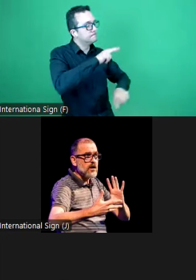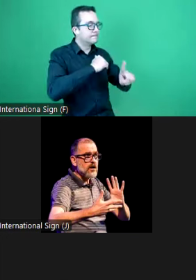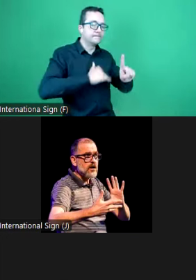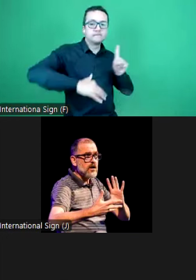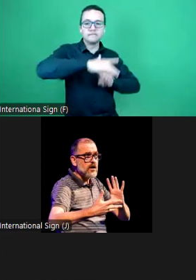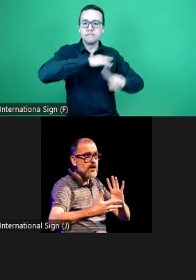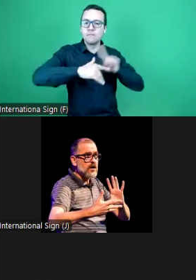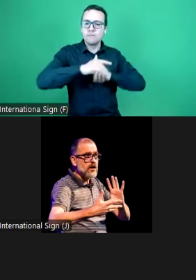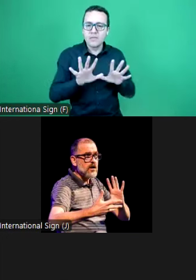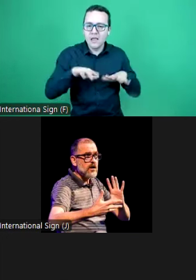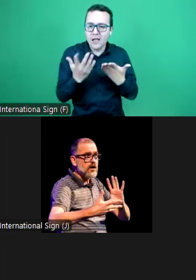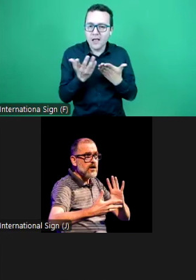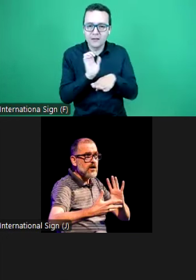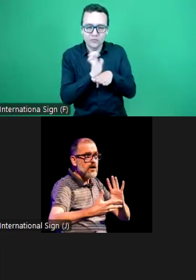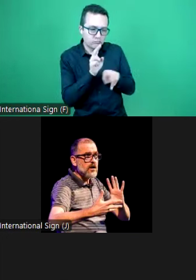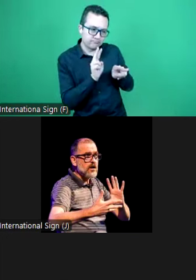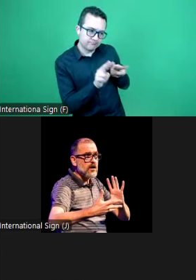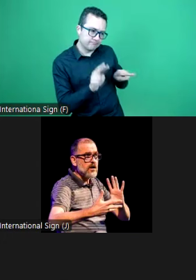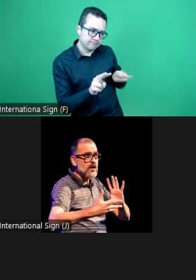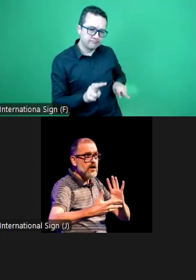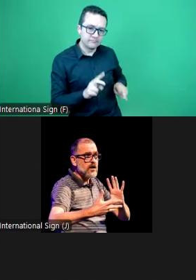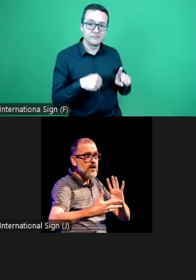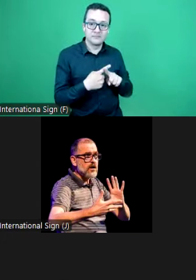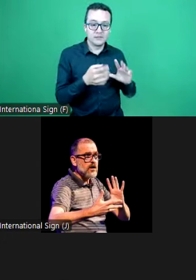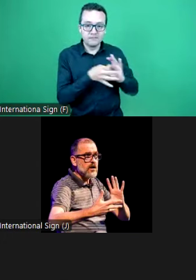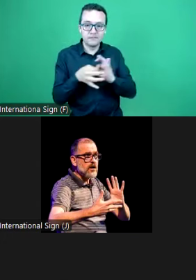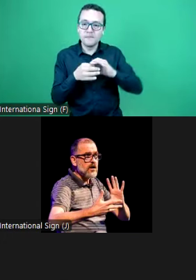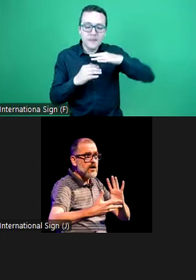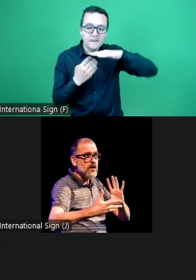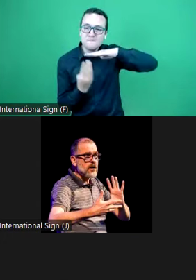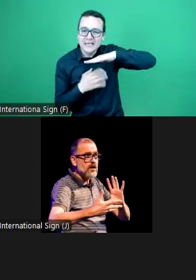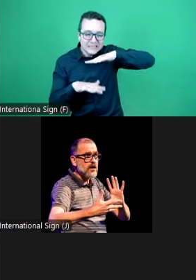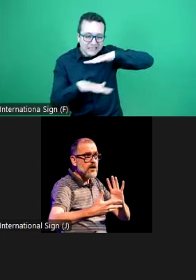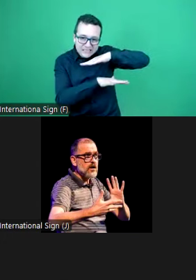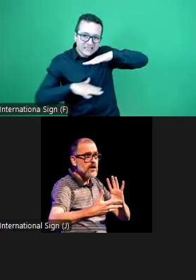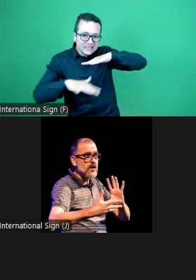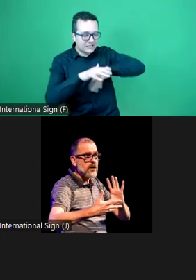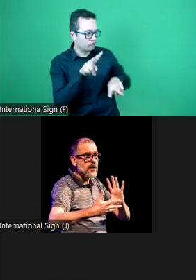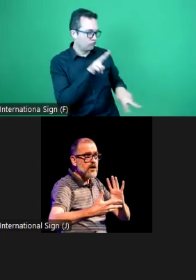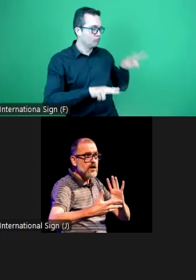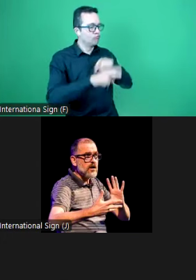da situação do país e também o diagnóstico